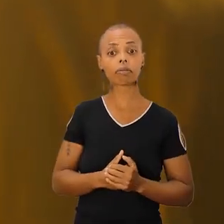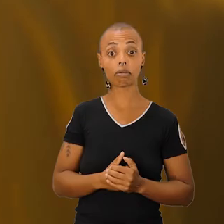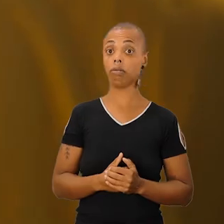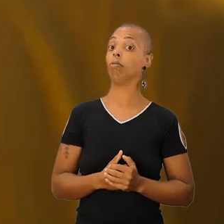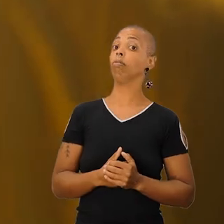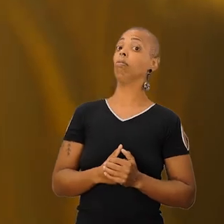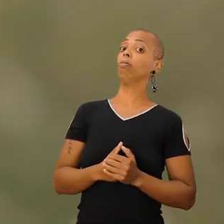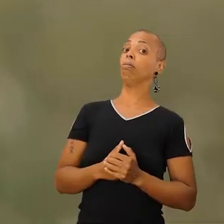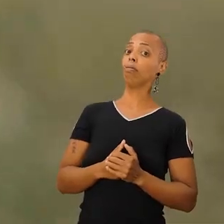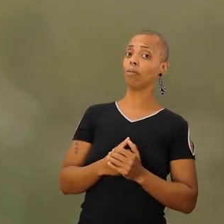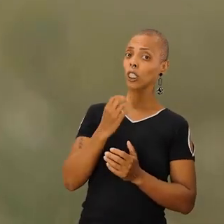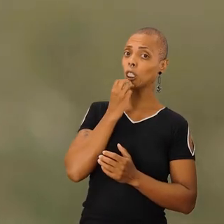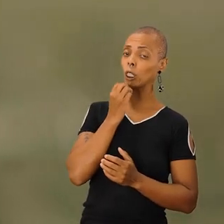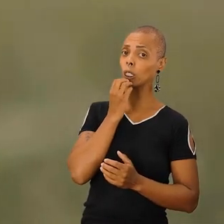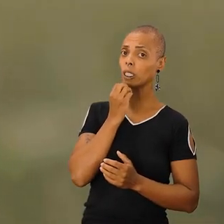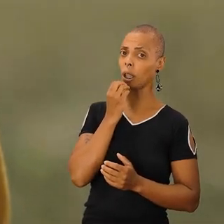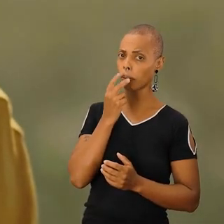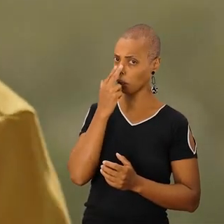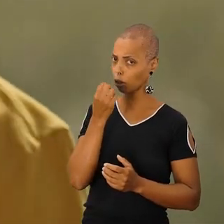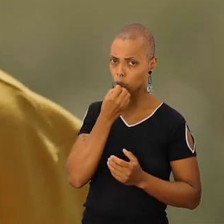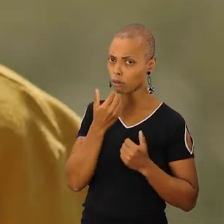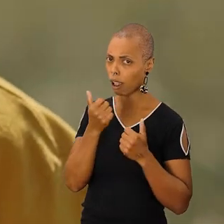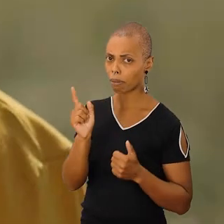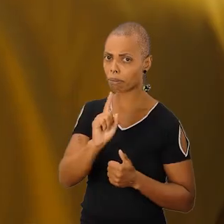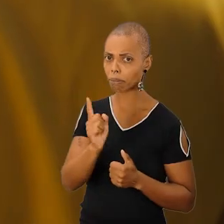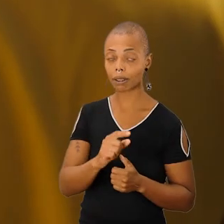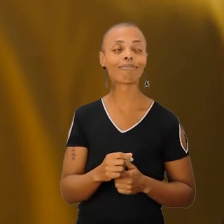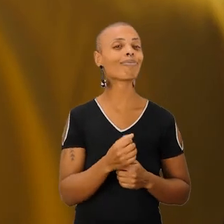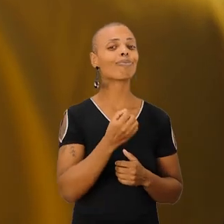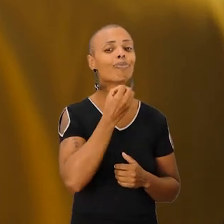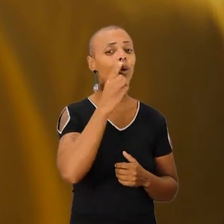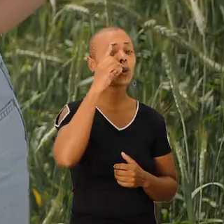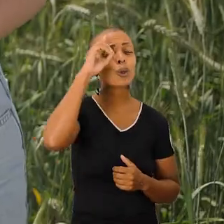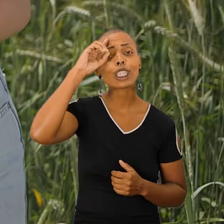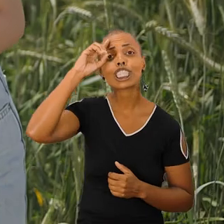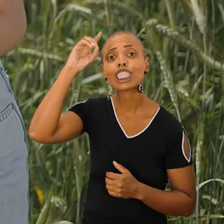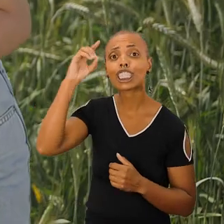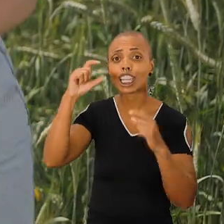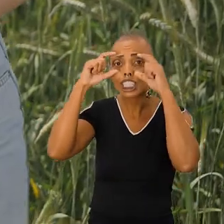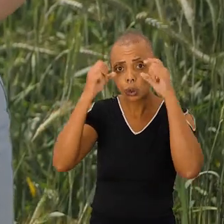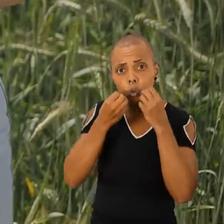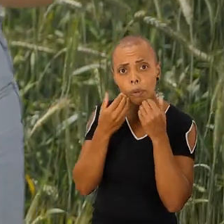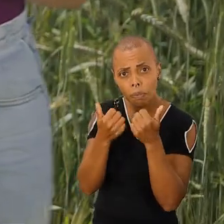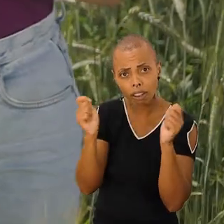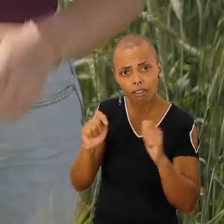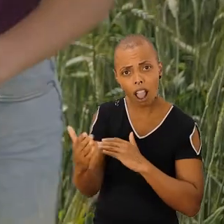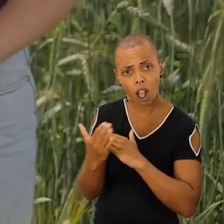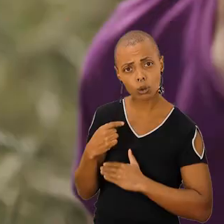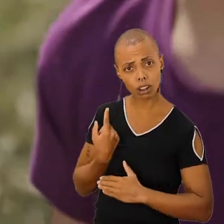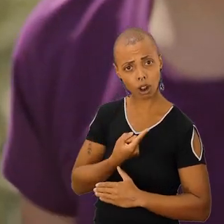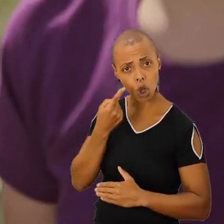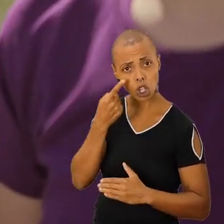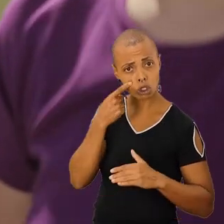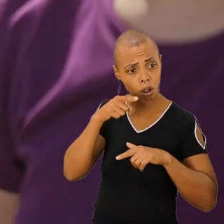rolando, hein? Ih, JP, você não me parece bem, hein? Bom dia, Chico, tudo bem? Será que você